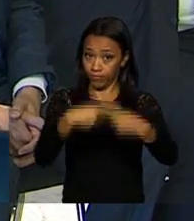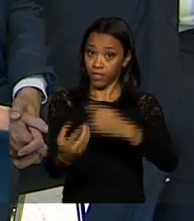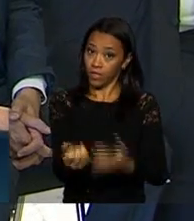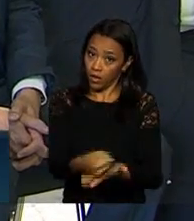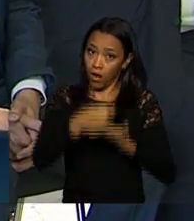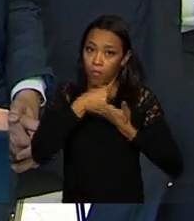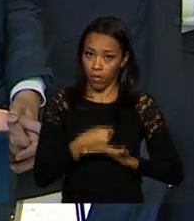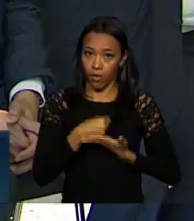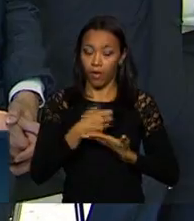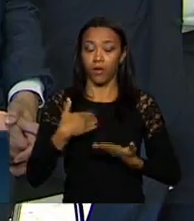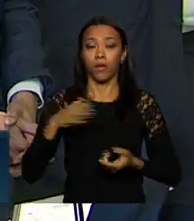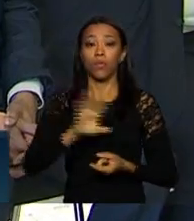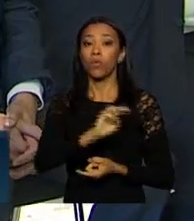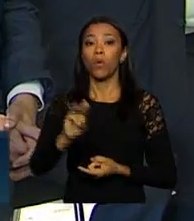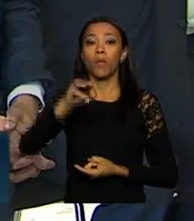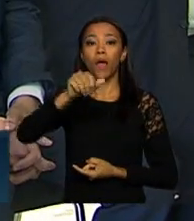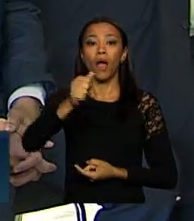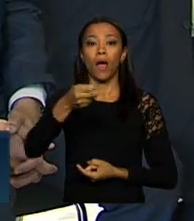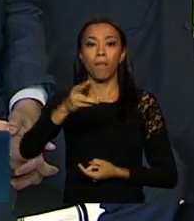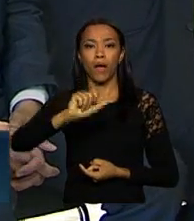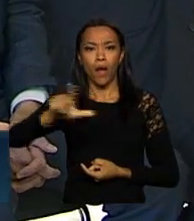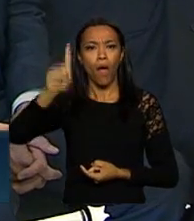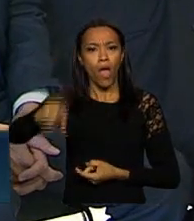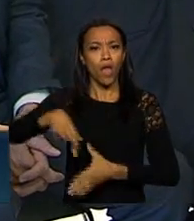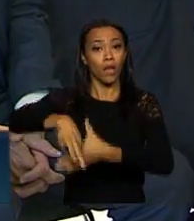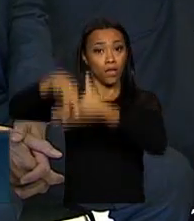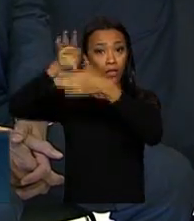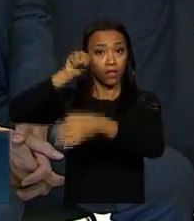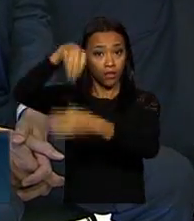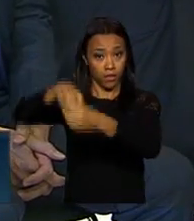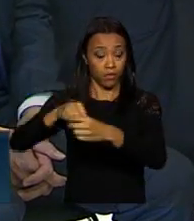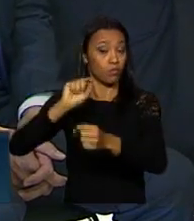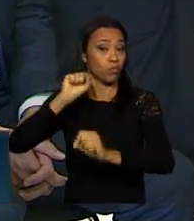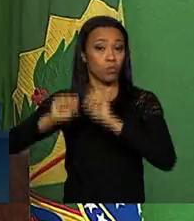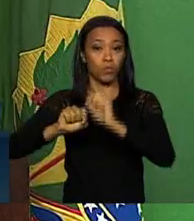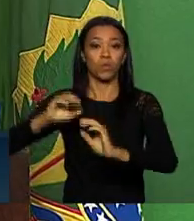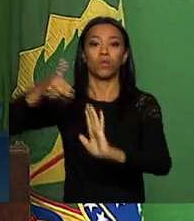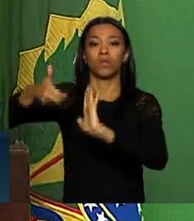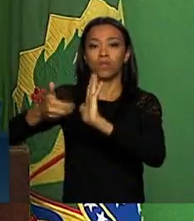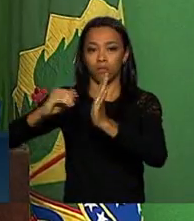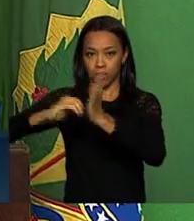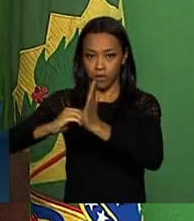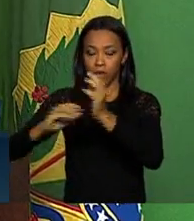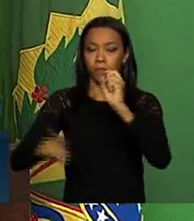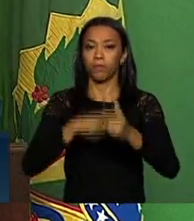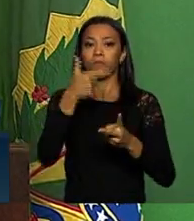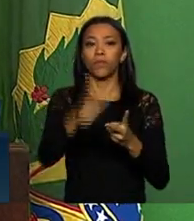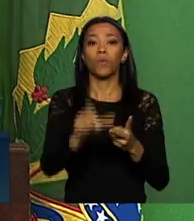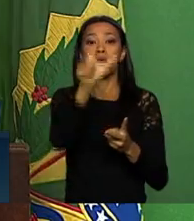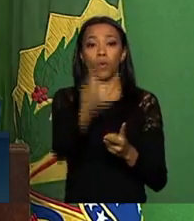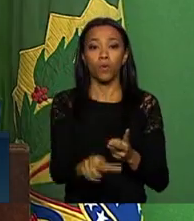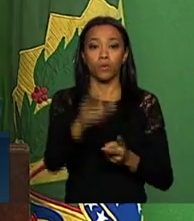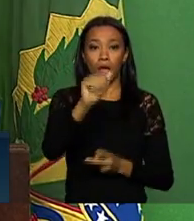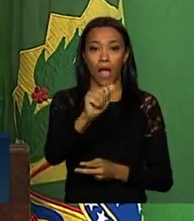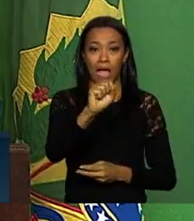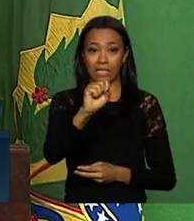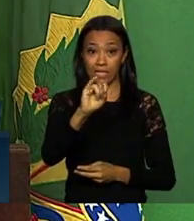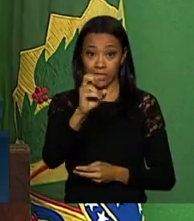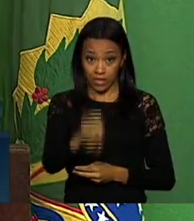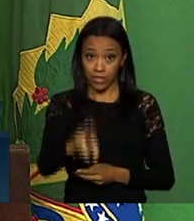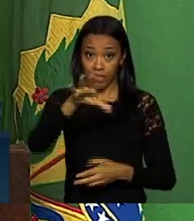de do Amaral líder do governo no senado federal Air GX líder do